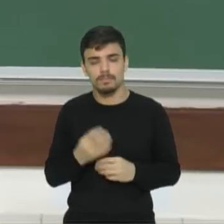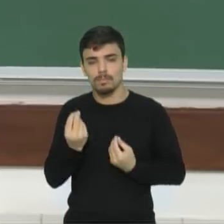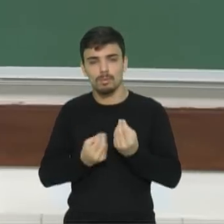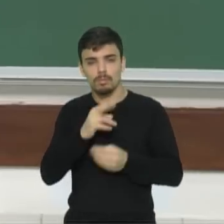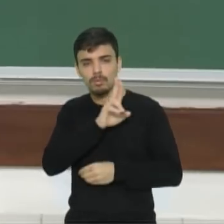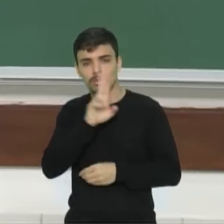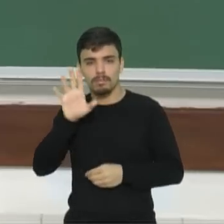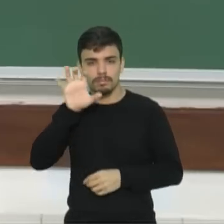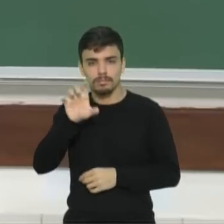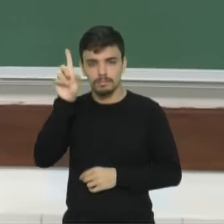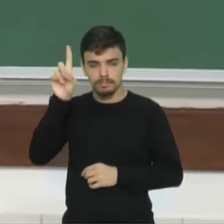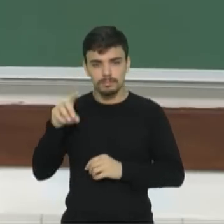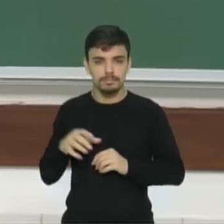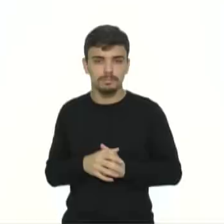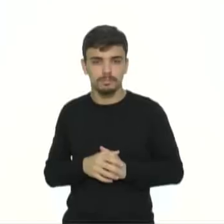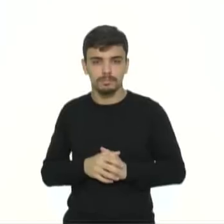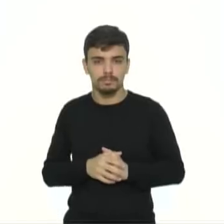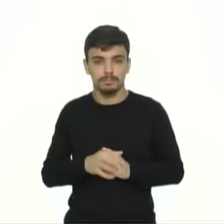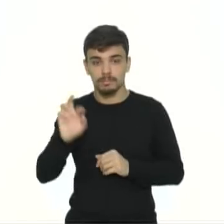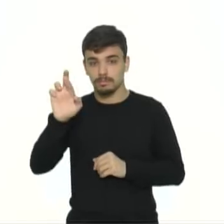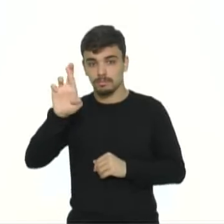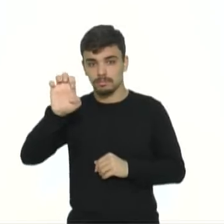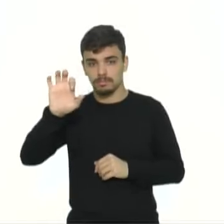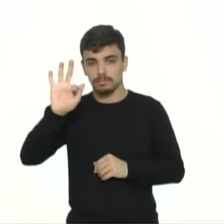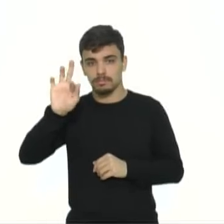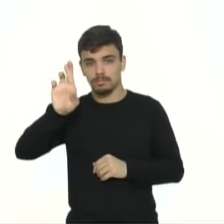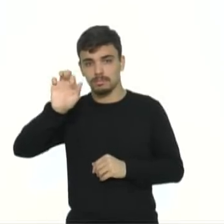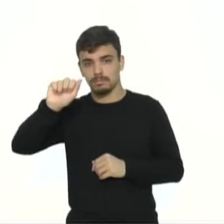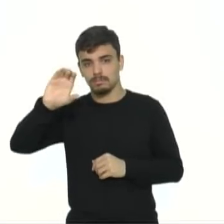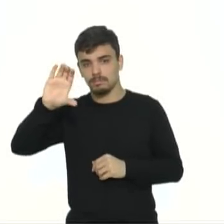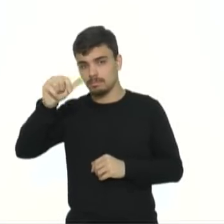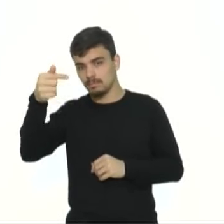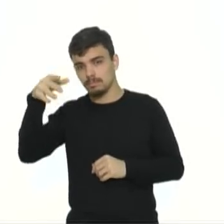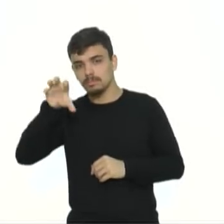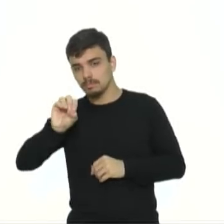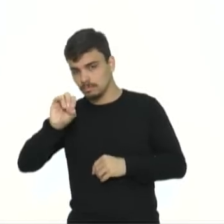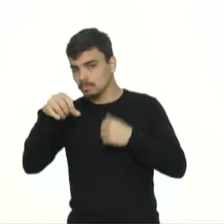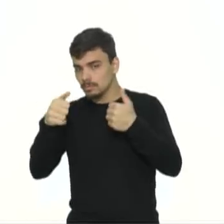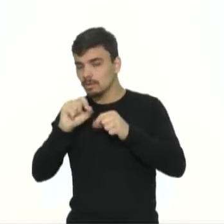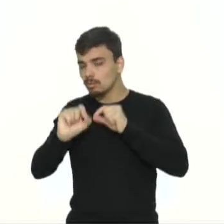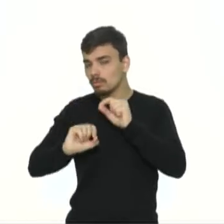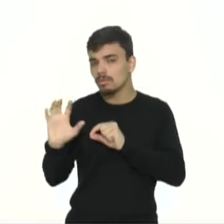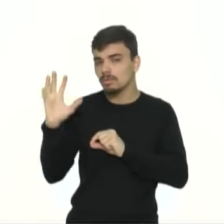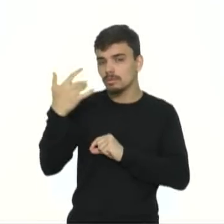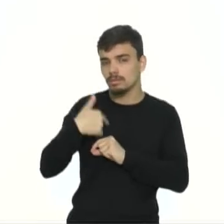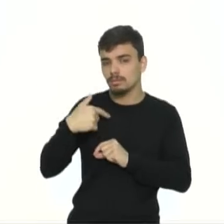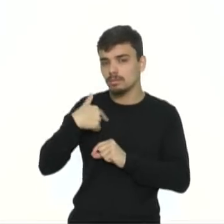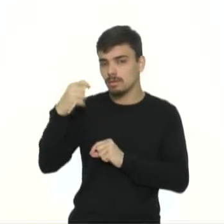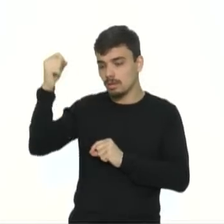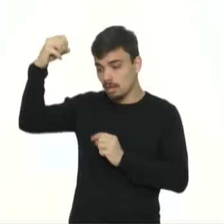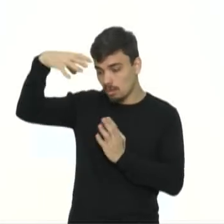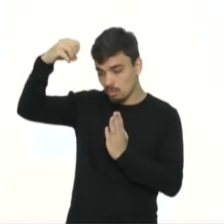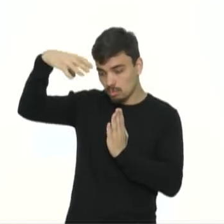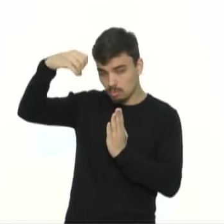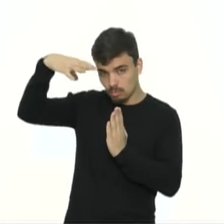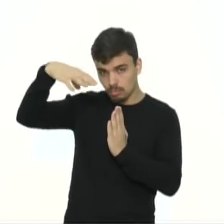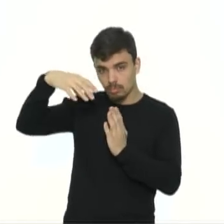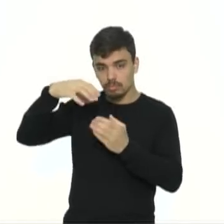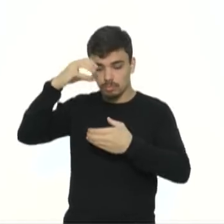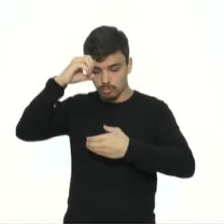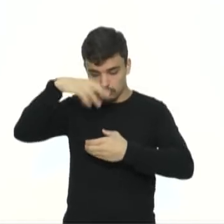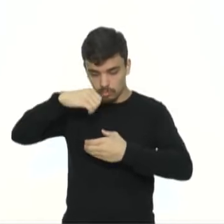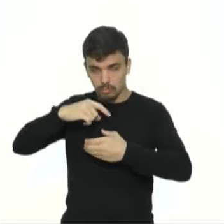chamamos esse fenômeno? Refração. O que acontece? A luz incide sobre o canudo e retorna ao olho sofrendo